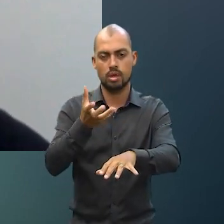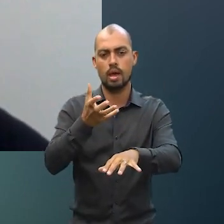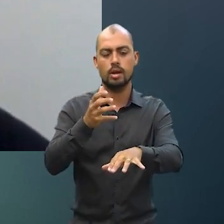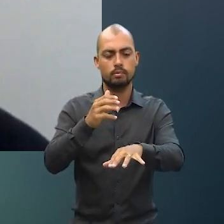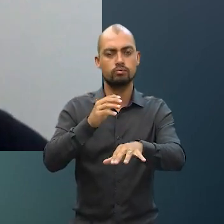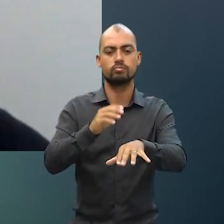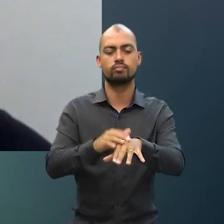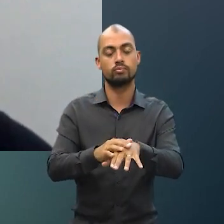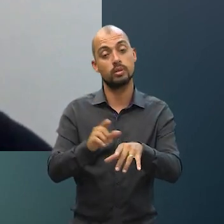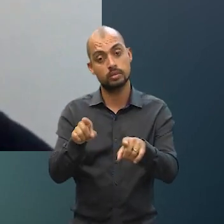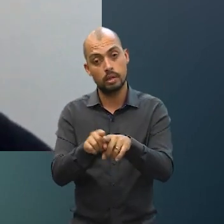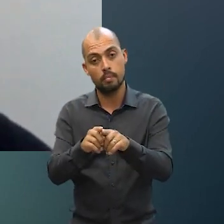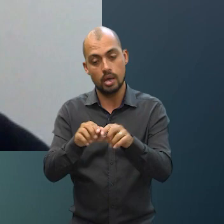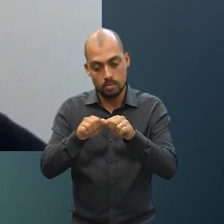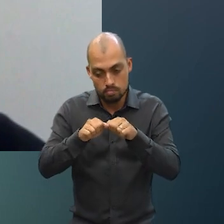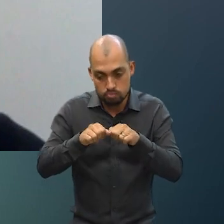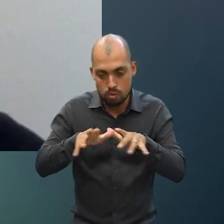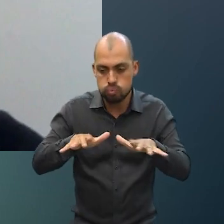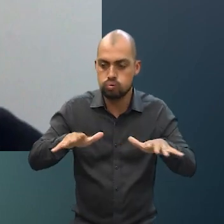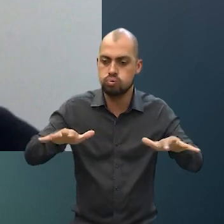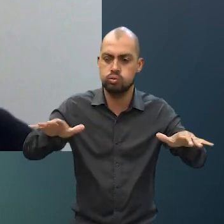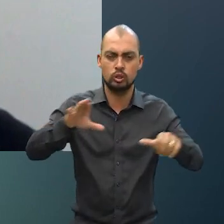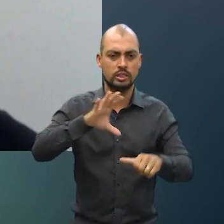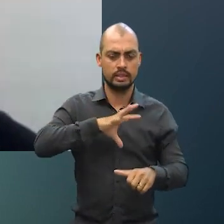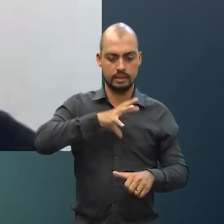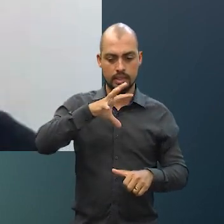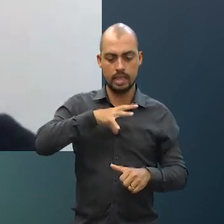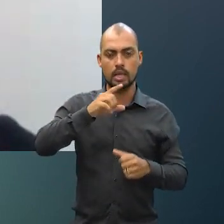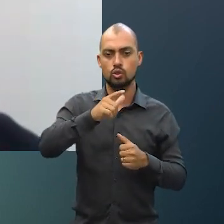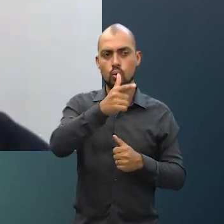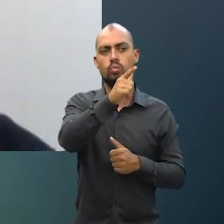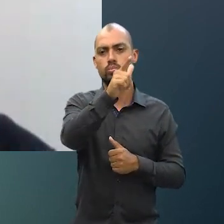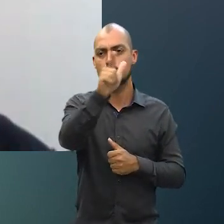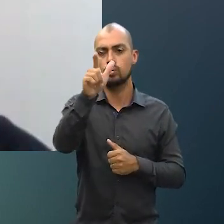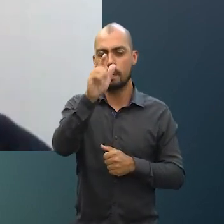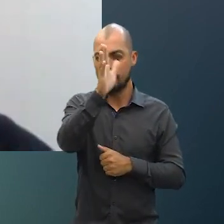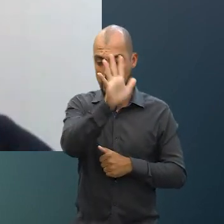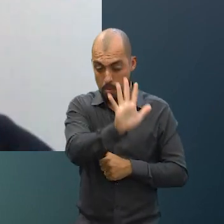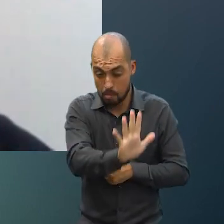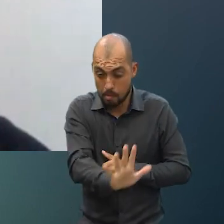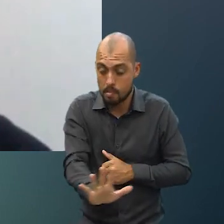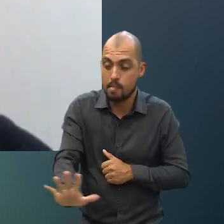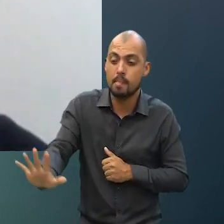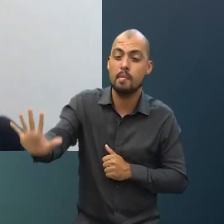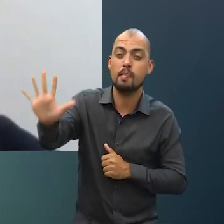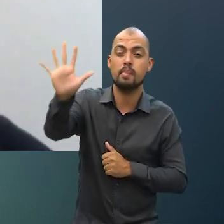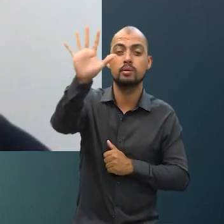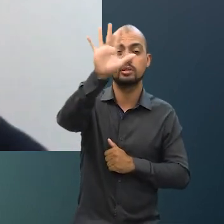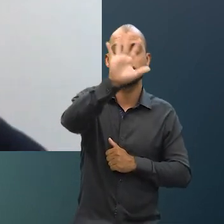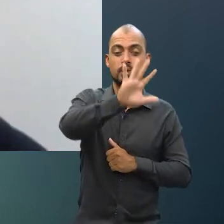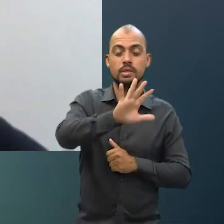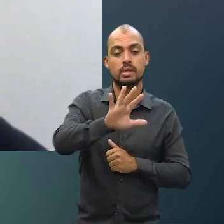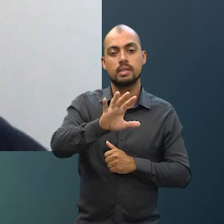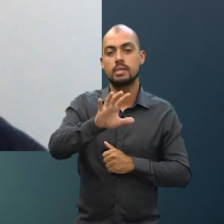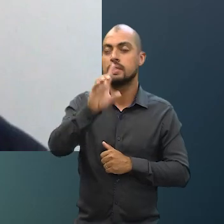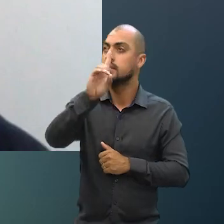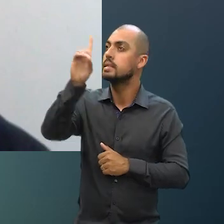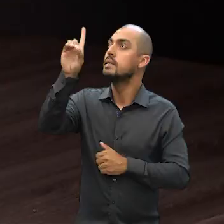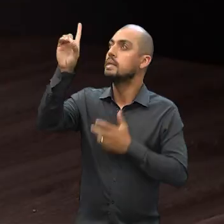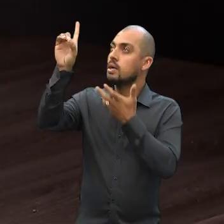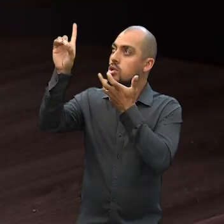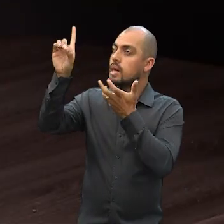E seguir, expandir para outras cidades, expandir para o Brasil inteiro, levar essa ideia para o Brasil inteiro e, se Deus quiser, para o